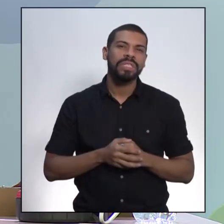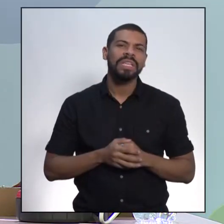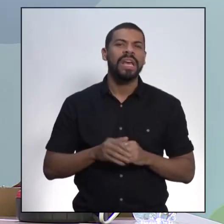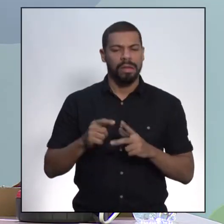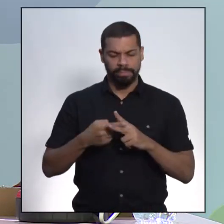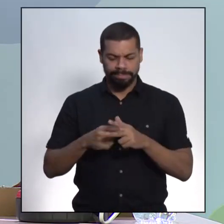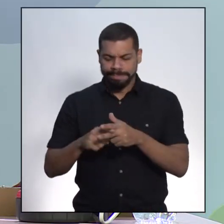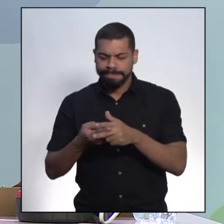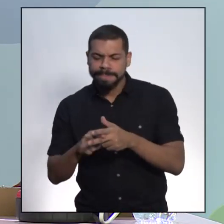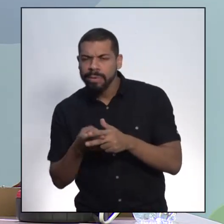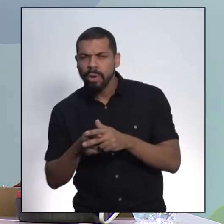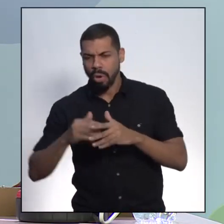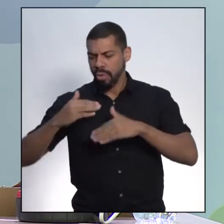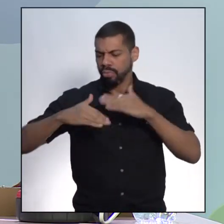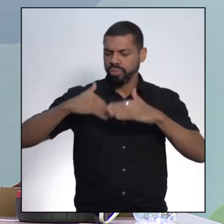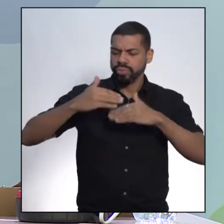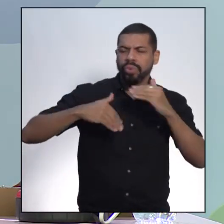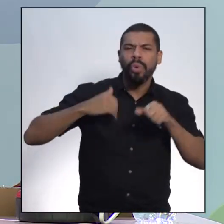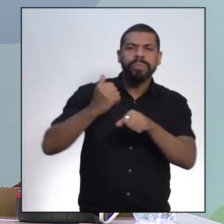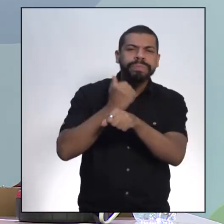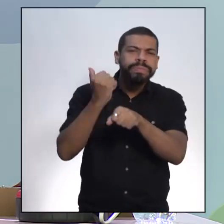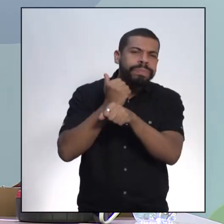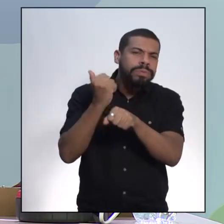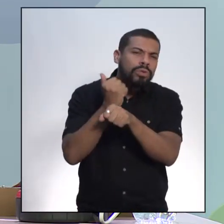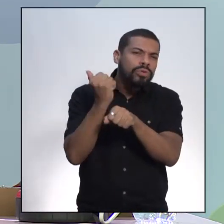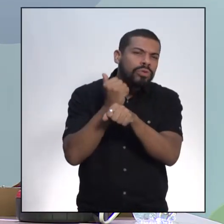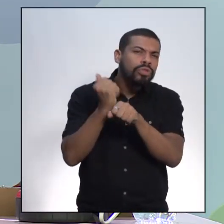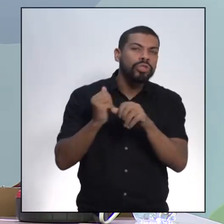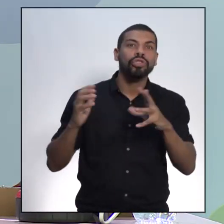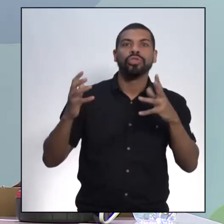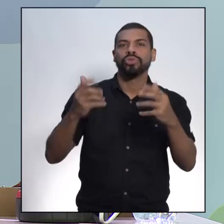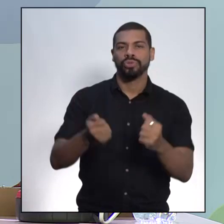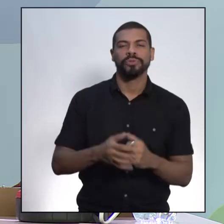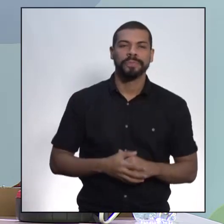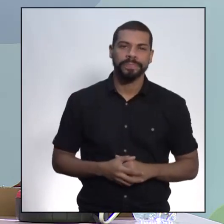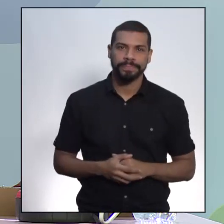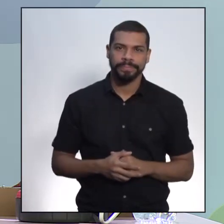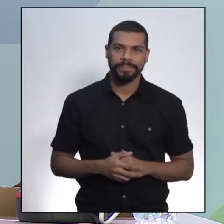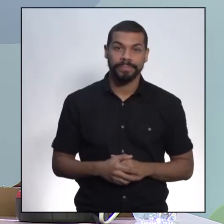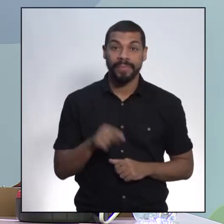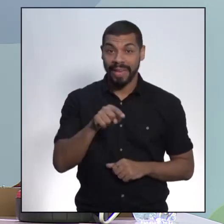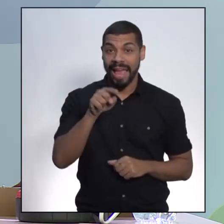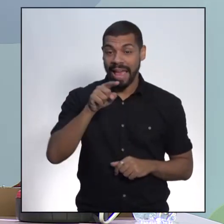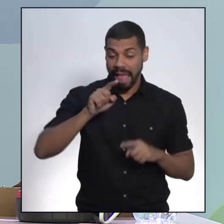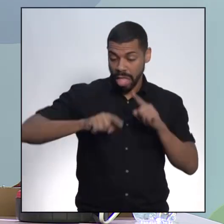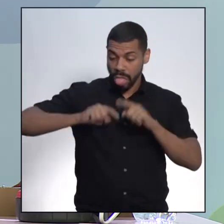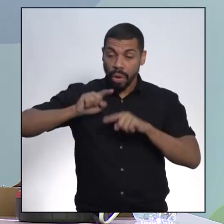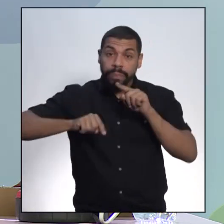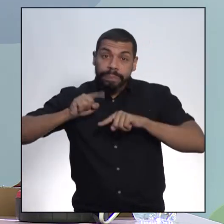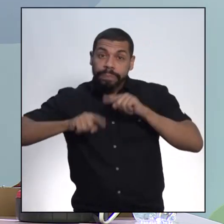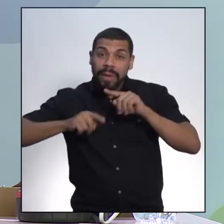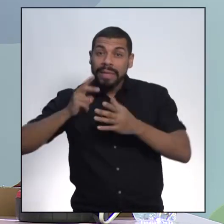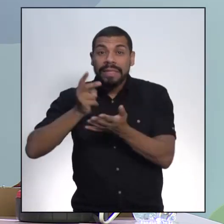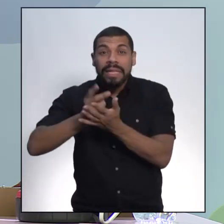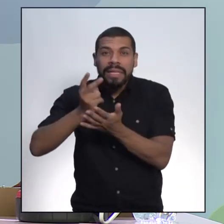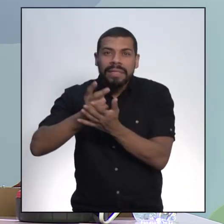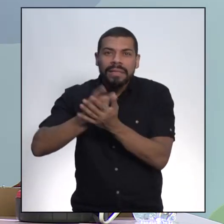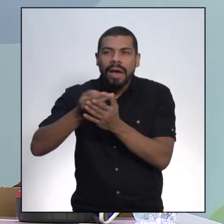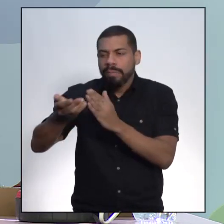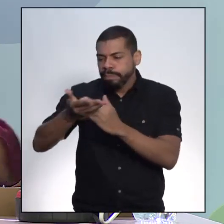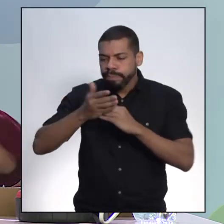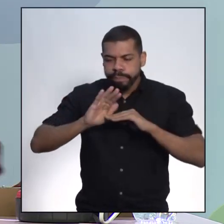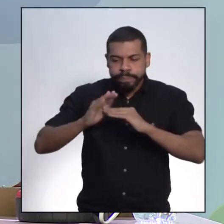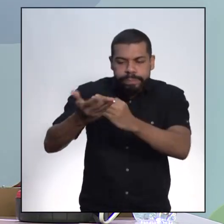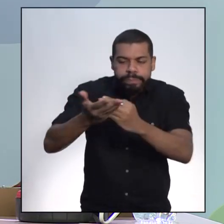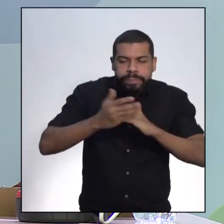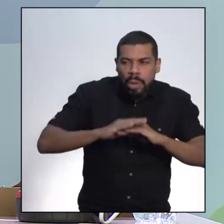reformar, reconstruir, construir e criar objetos. Né? E esses objetos sempre de uma forma colaborativa, no